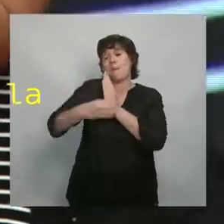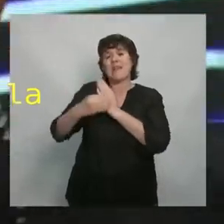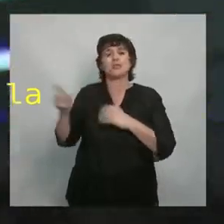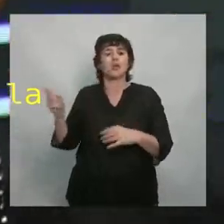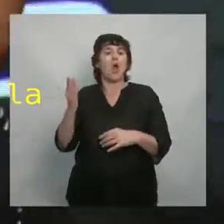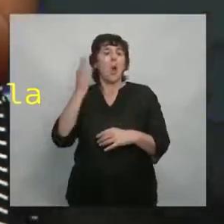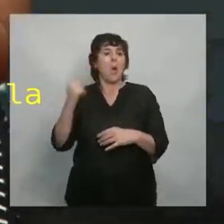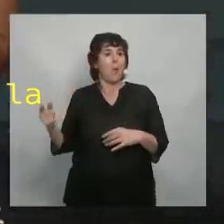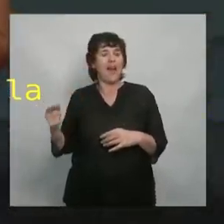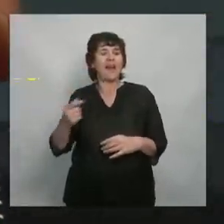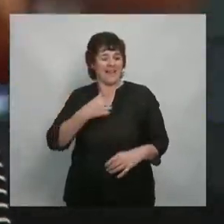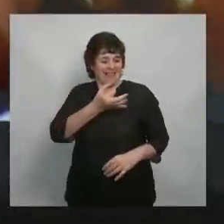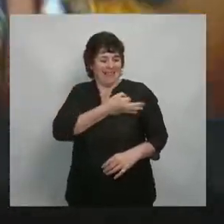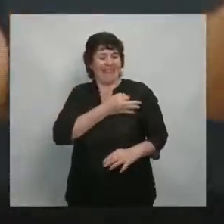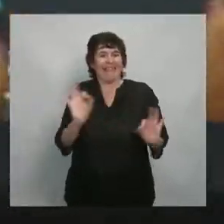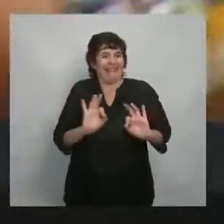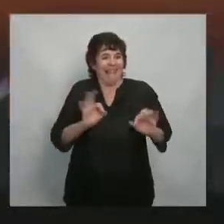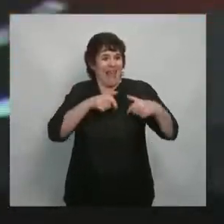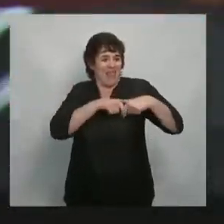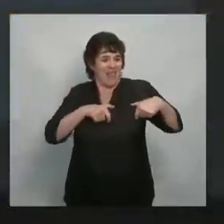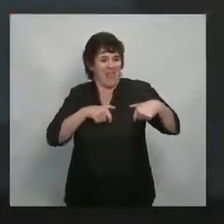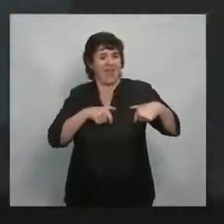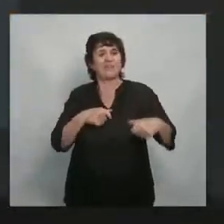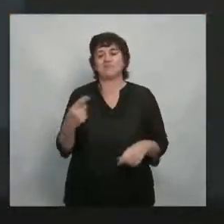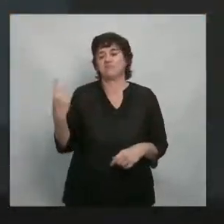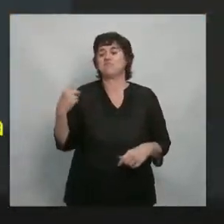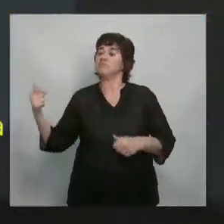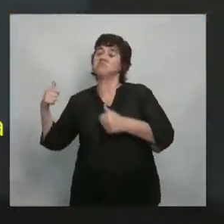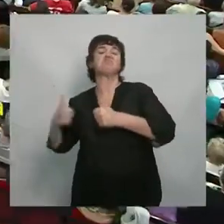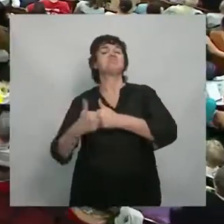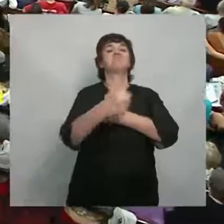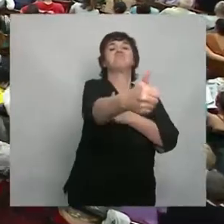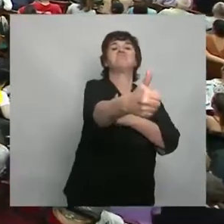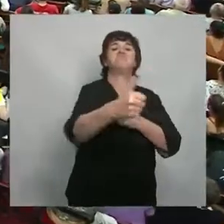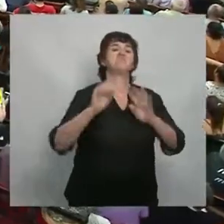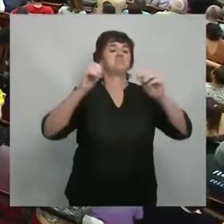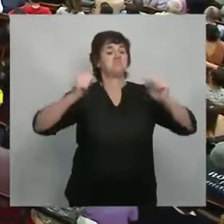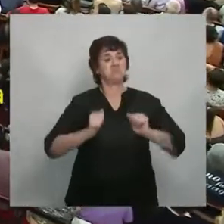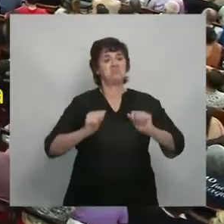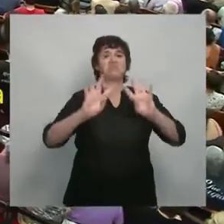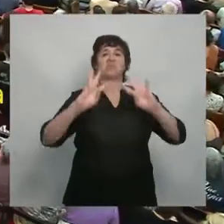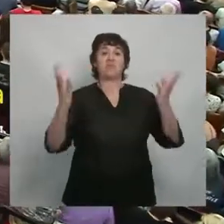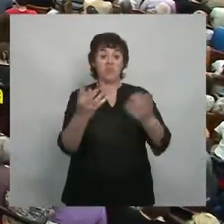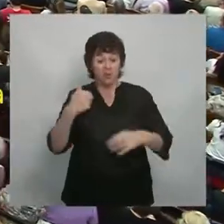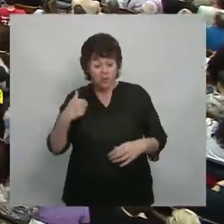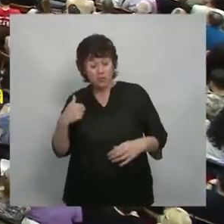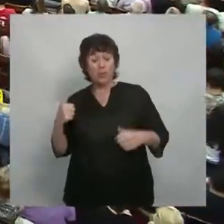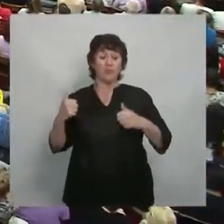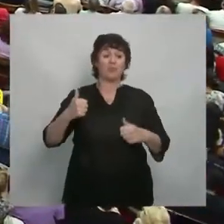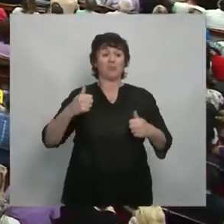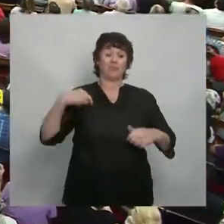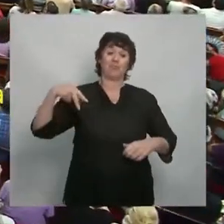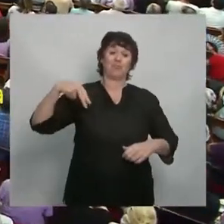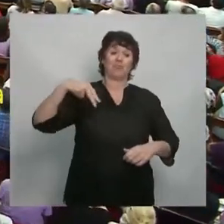identificação. O meu colega chega, ele passa, ele entra no recinto. Quando eu chego para entrar no recinto, me barram e